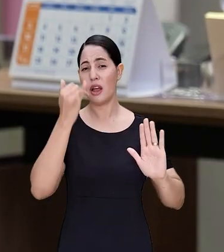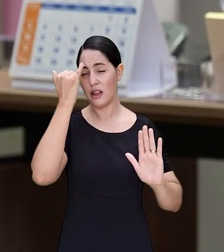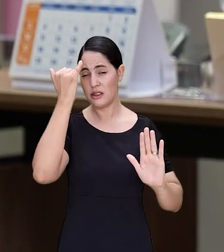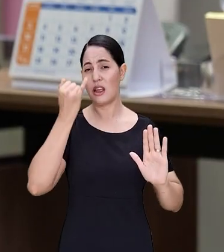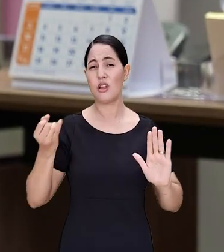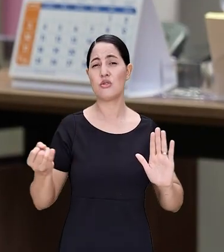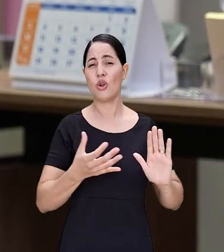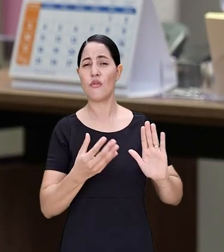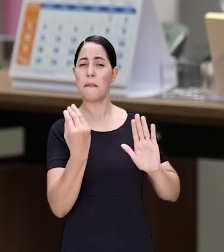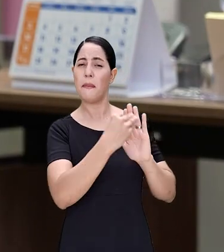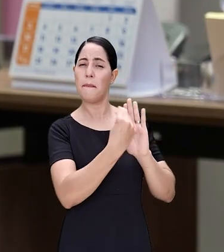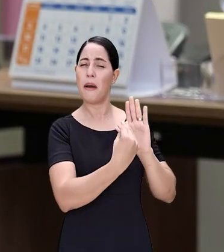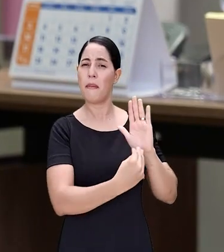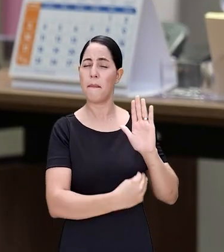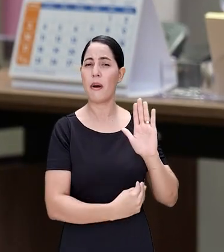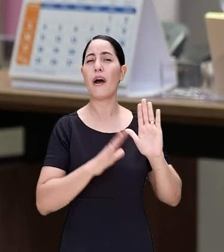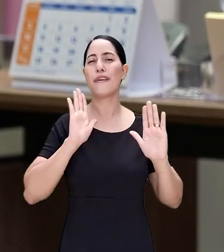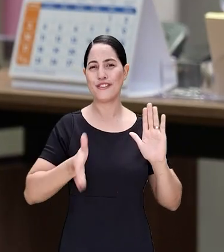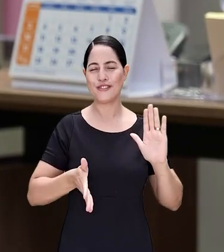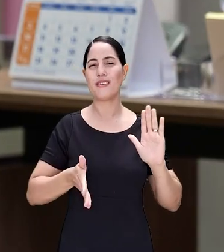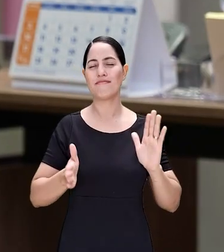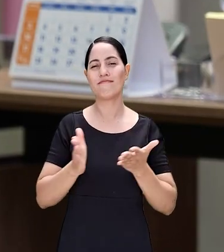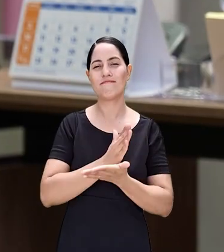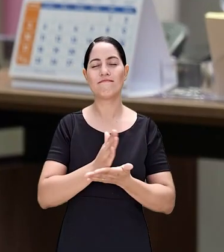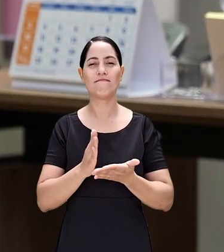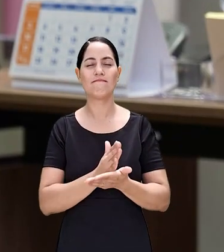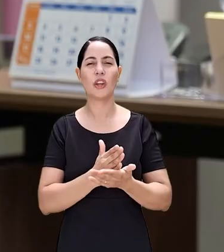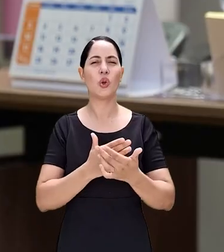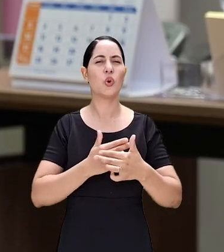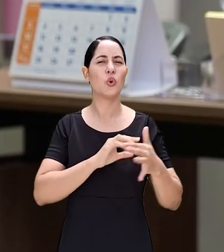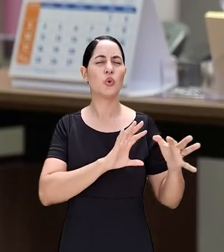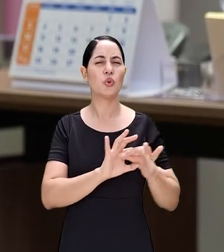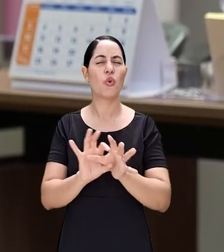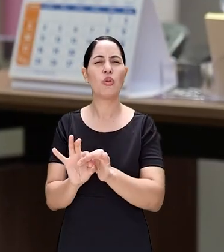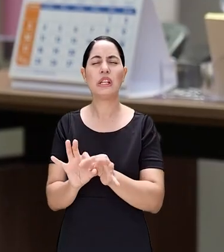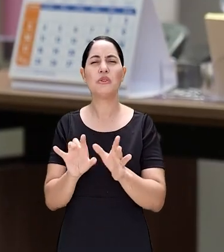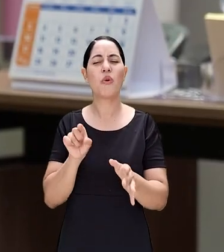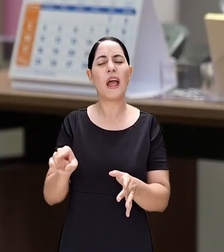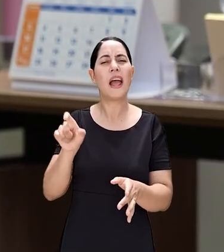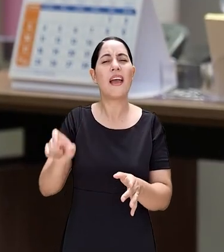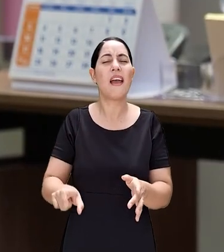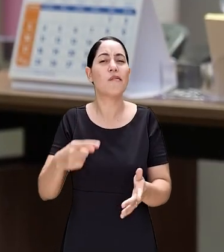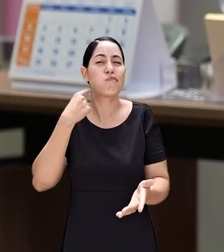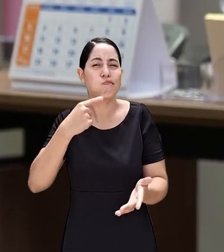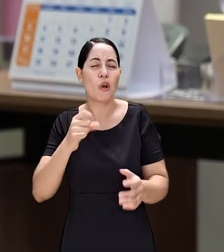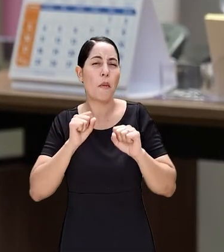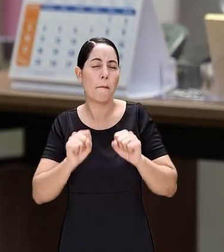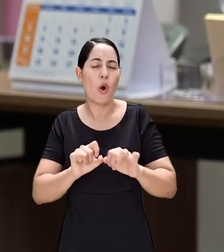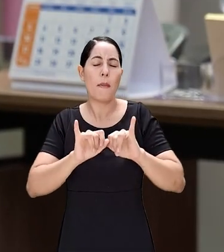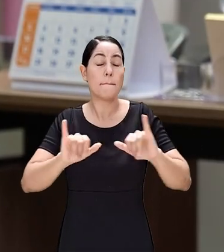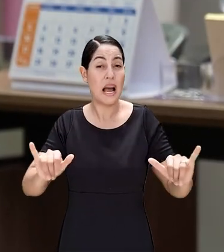já prevê uma série de situações novas de como o advogado pode ou não exercer a sua